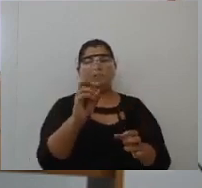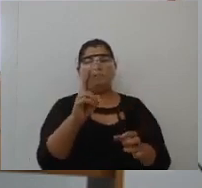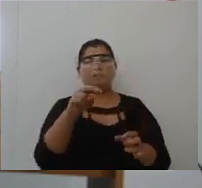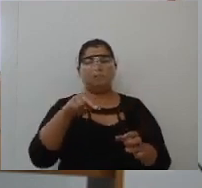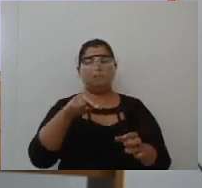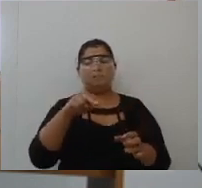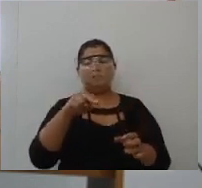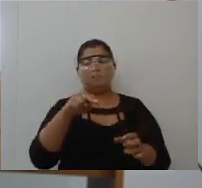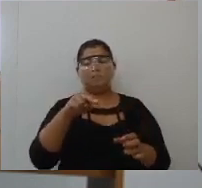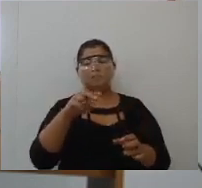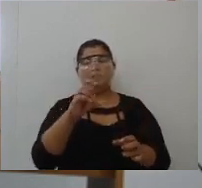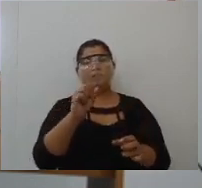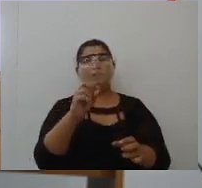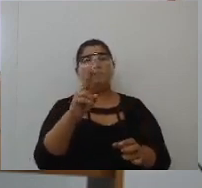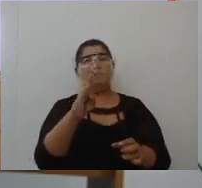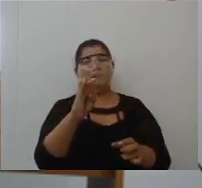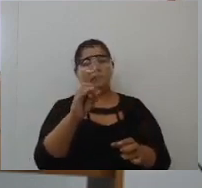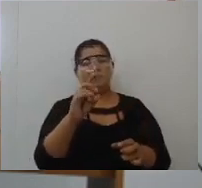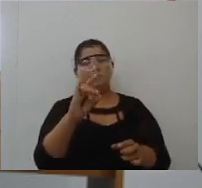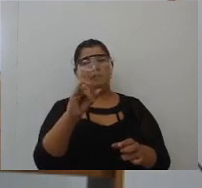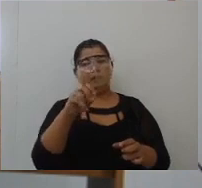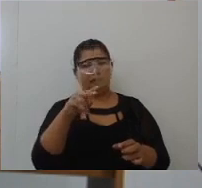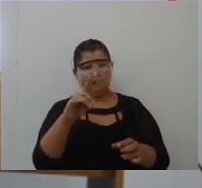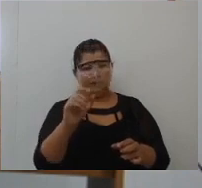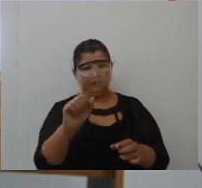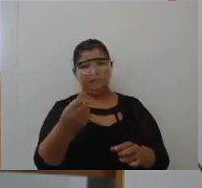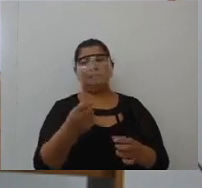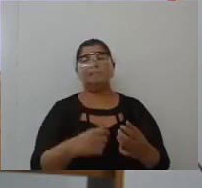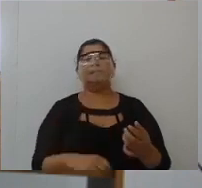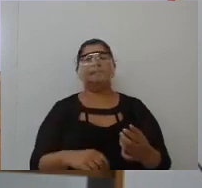no Instagram. No Instagram tem professor